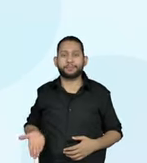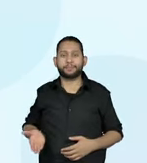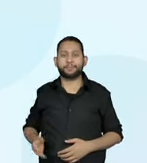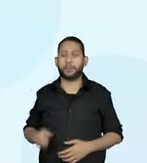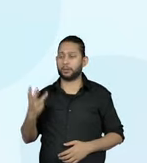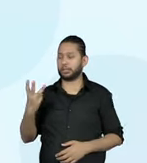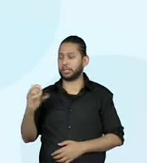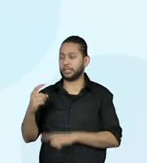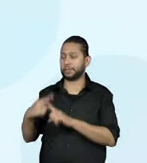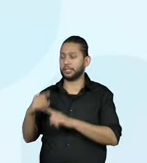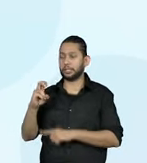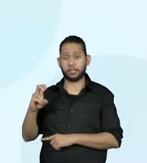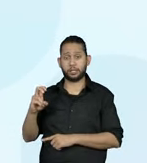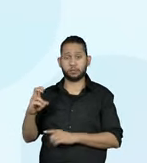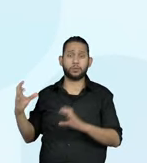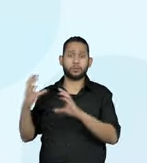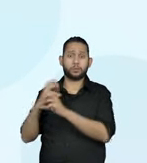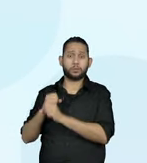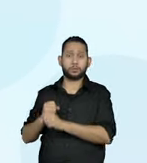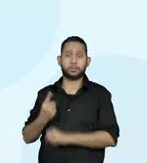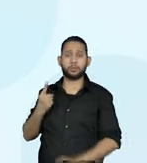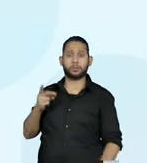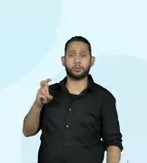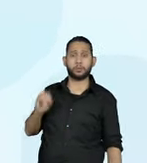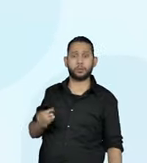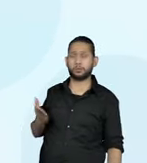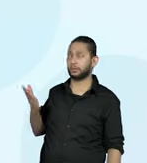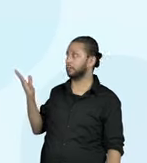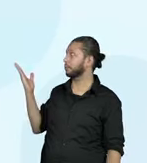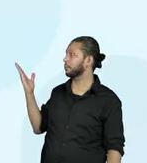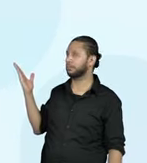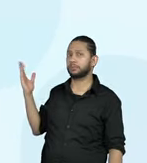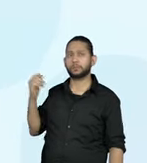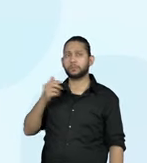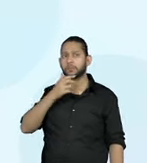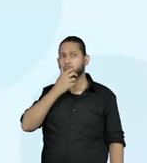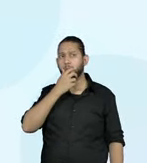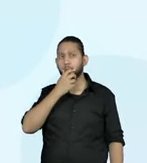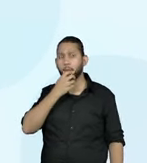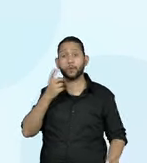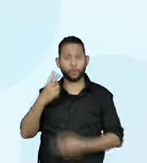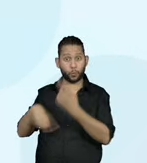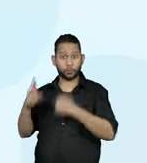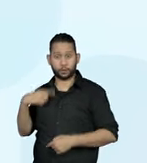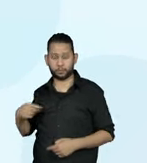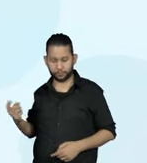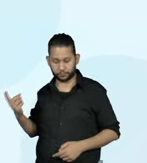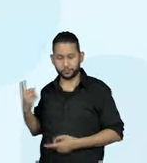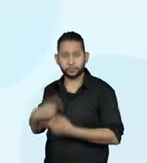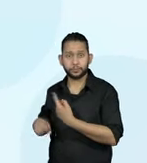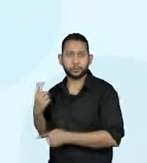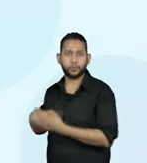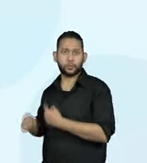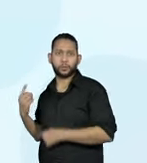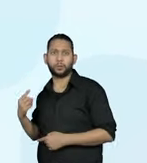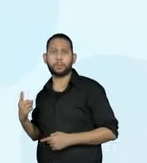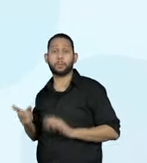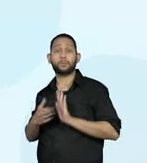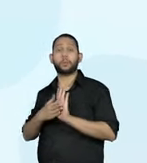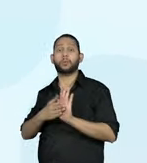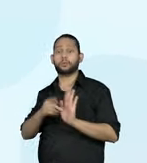igual a 150. Oráculo, eu vou, acho que até voltar essa tela uma aqui, só para mostrar para essa galerinha